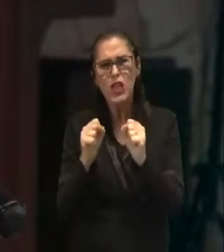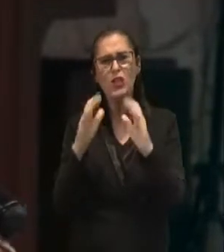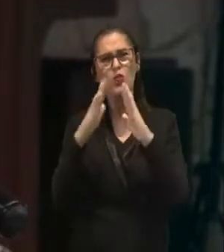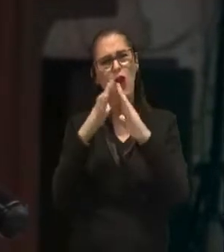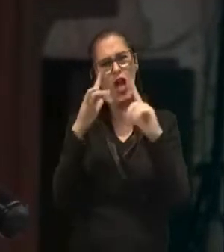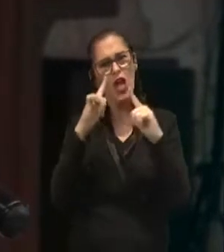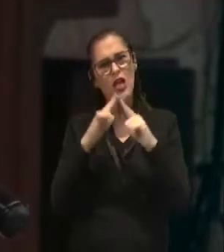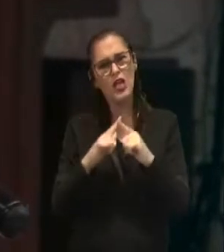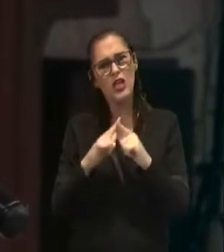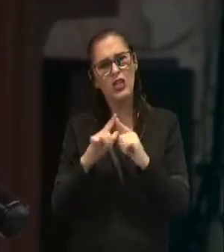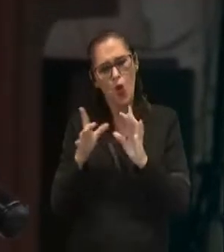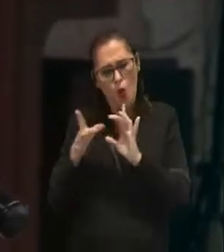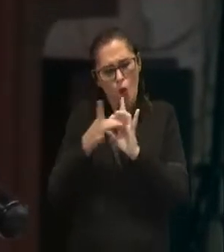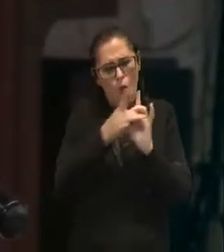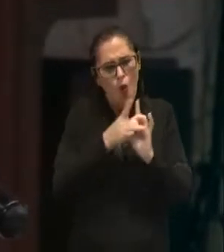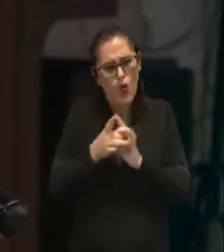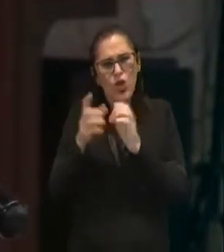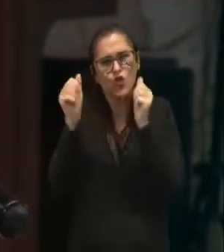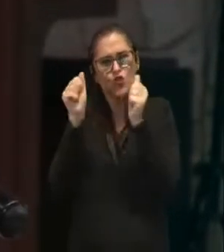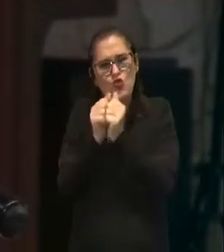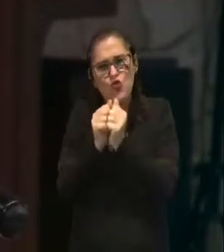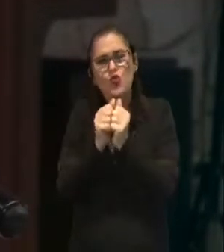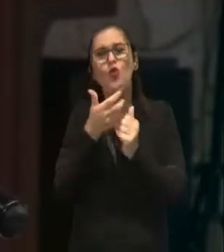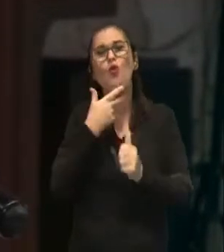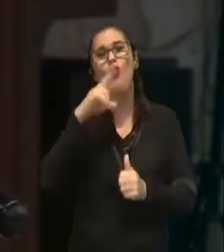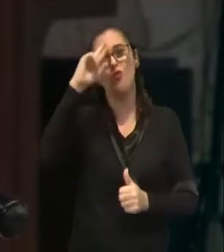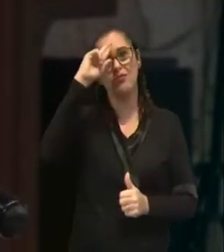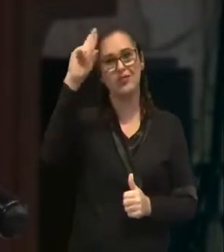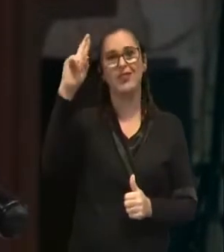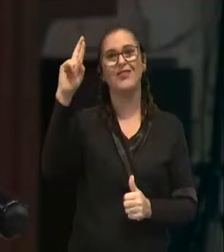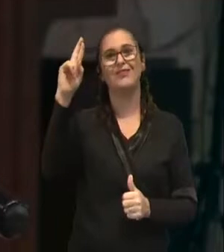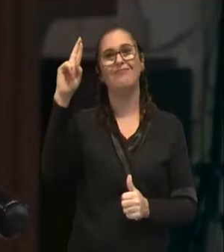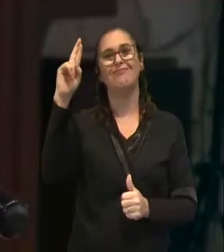igreja que é unida no Senhor.